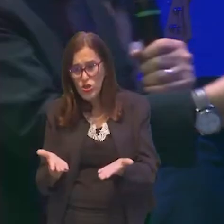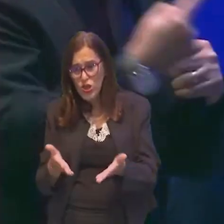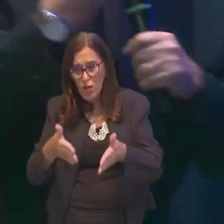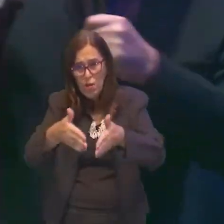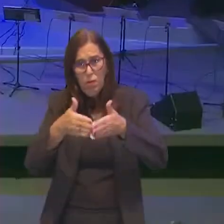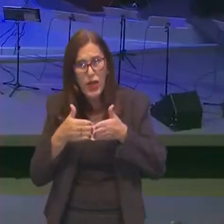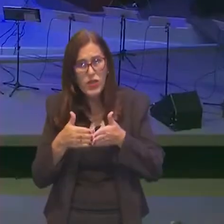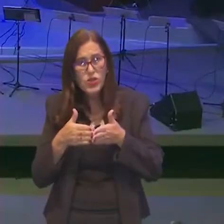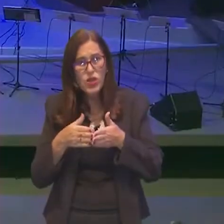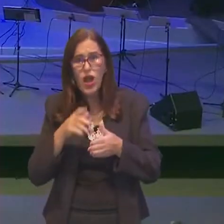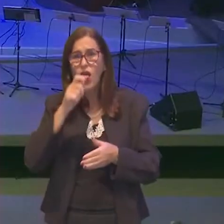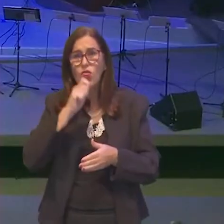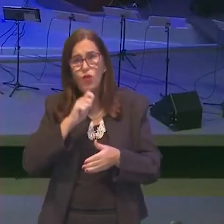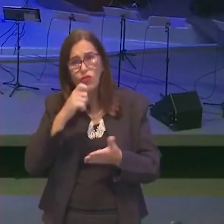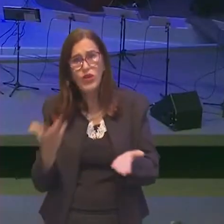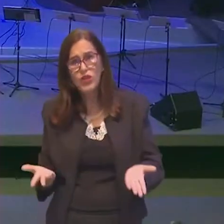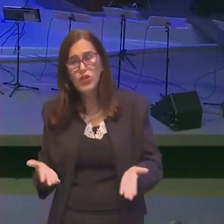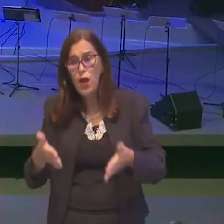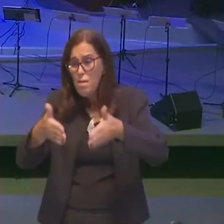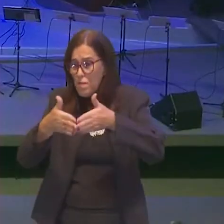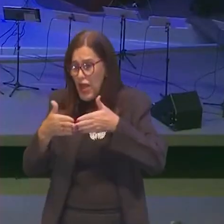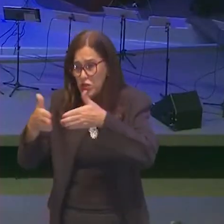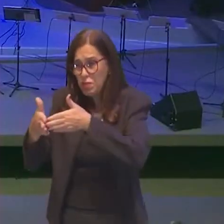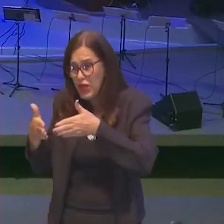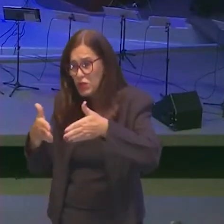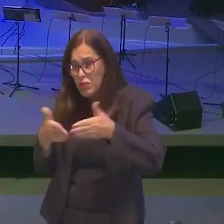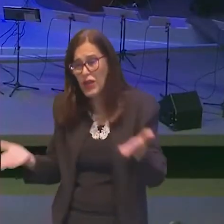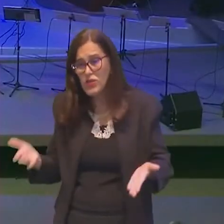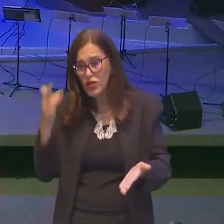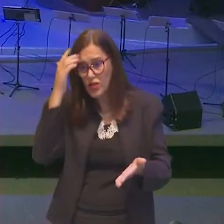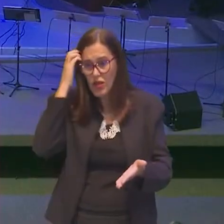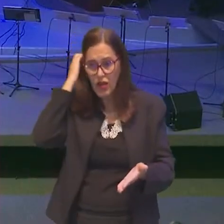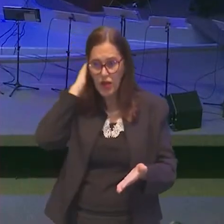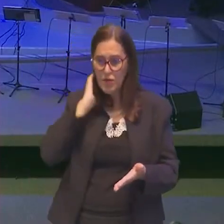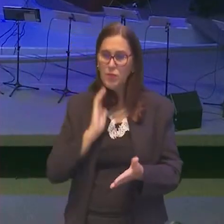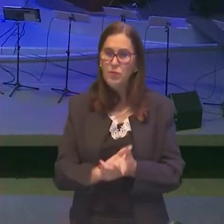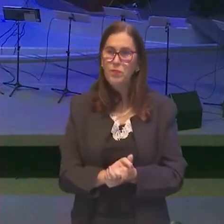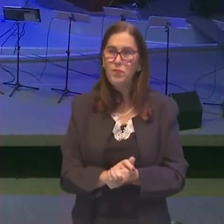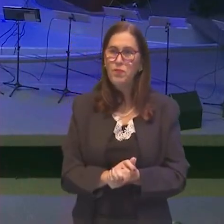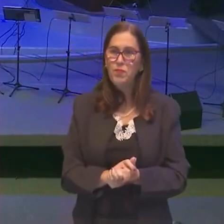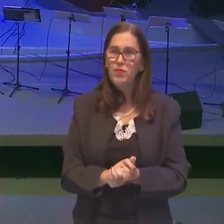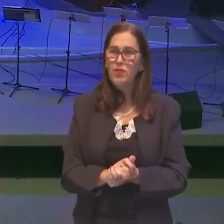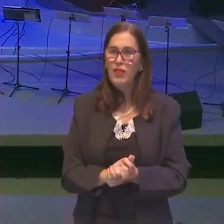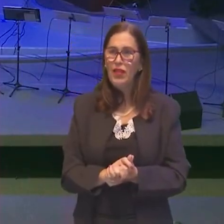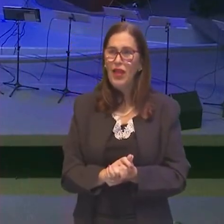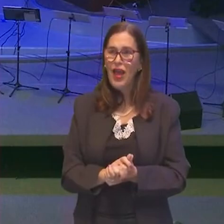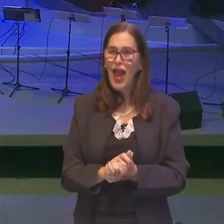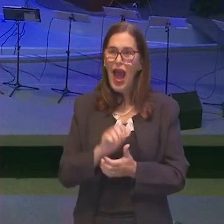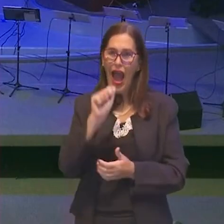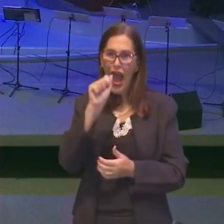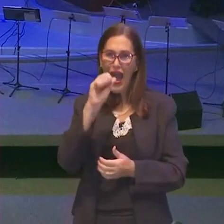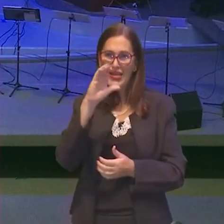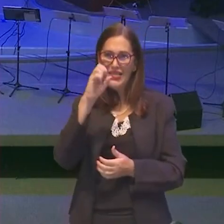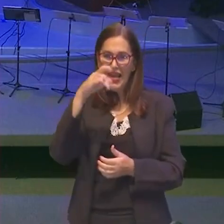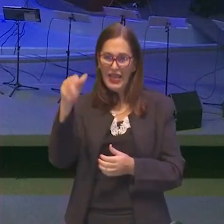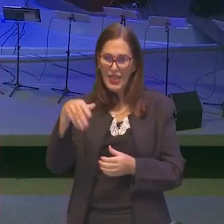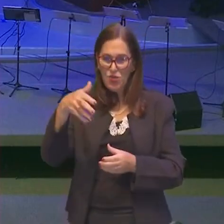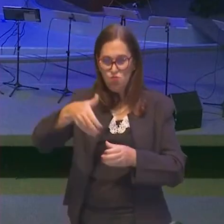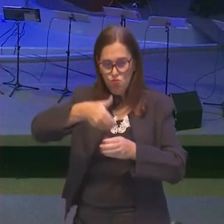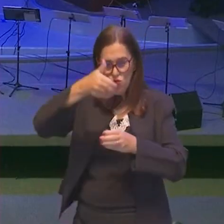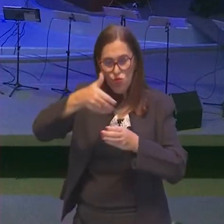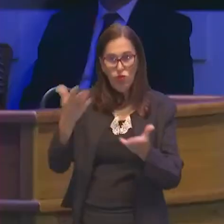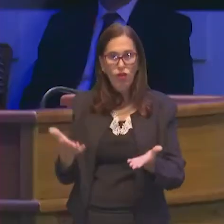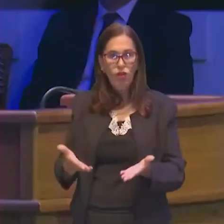até sorvete. Você pede aquele negócio que é açaí. Gente, que